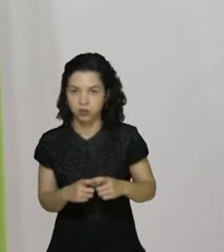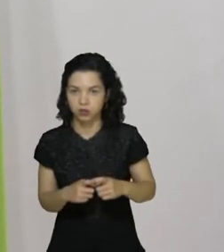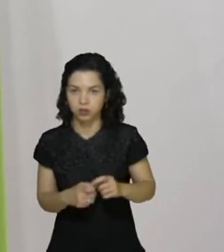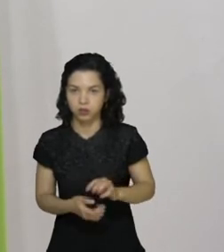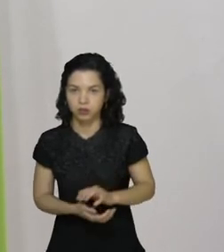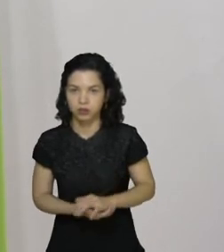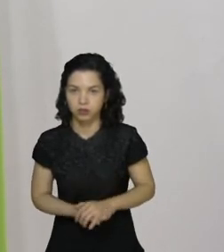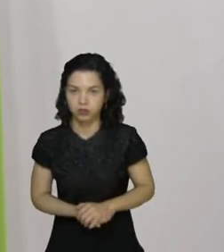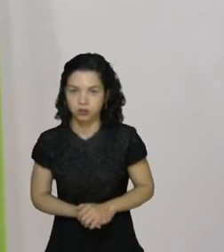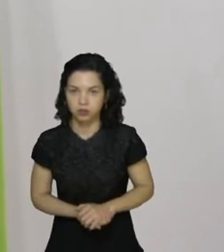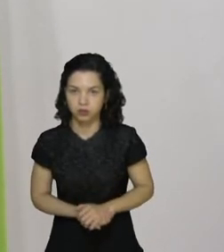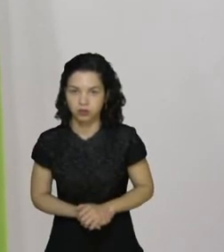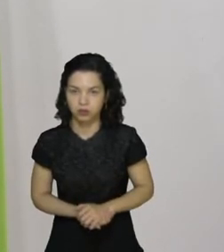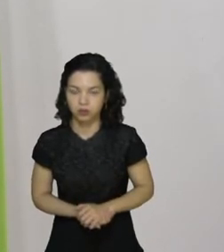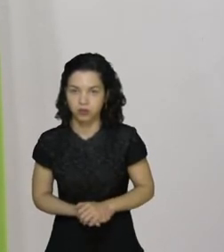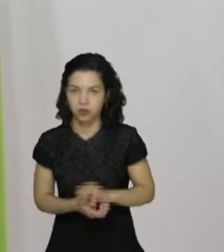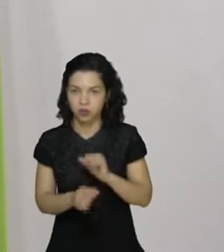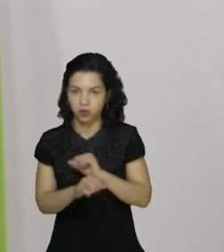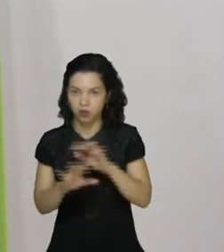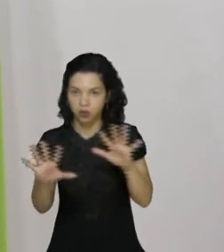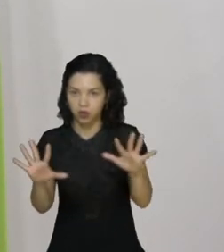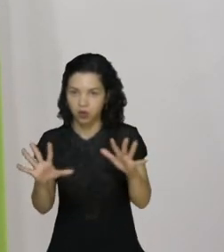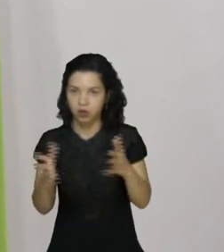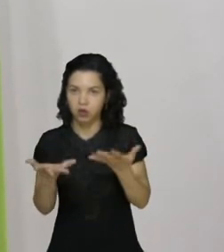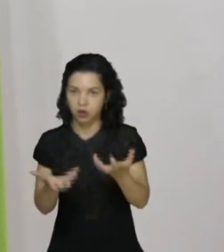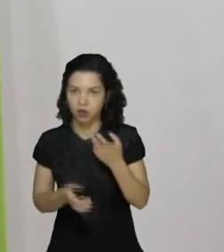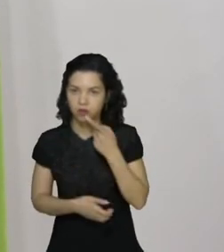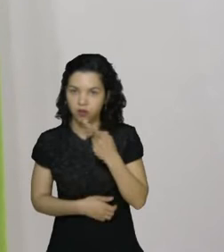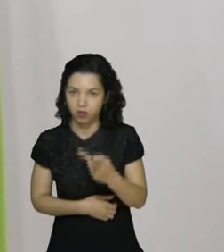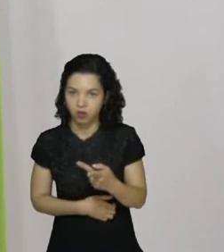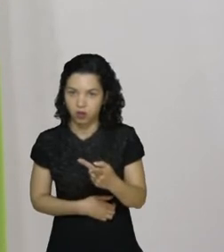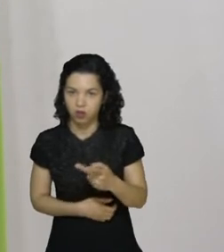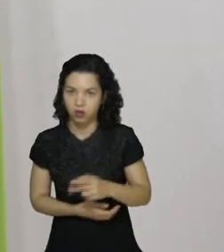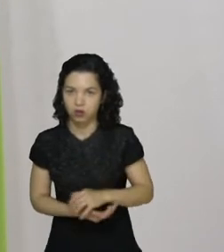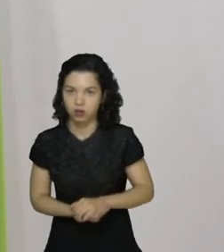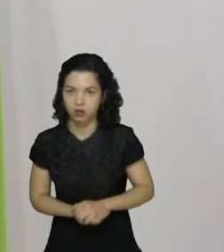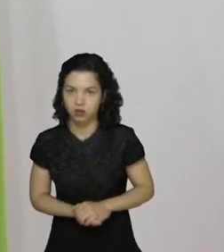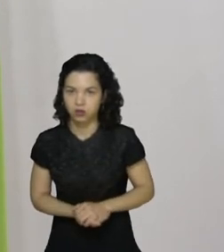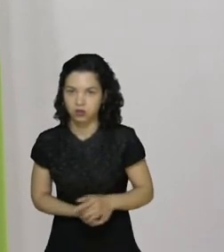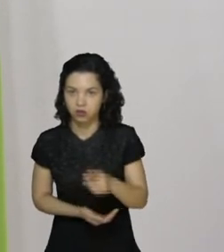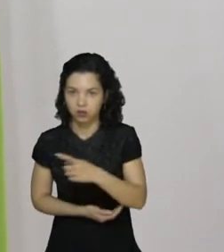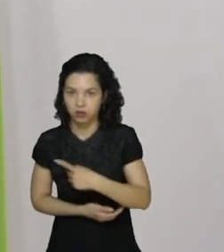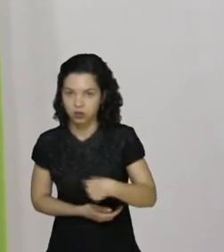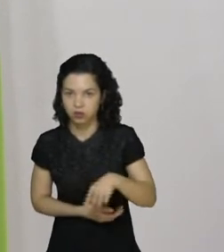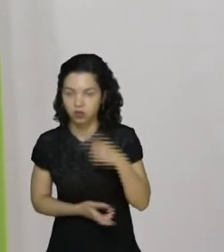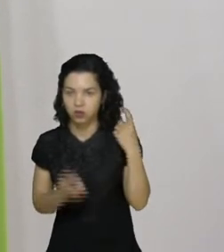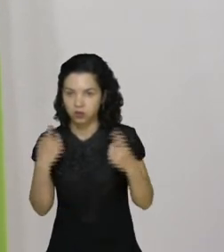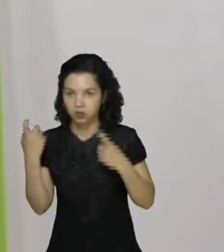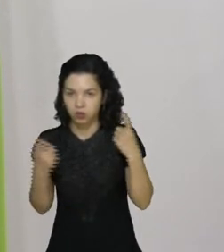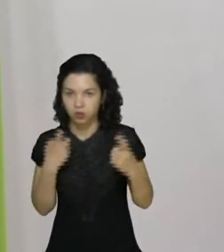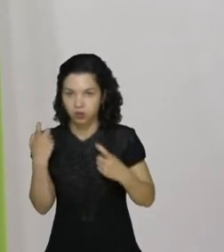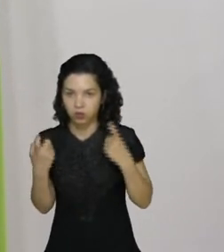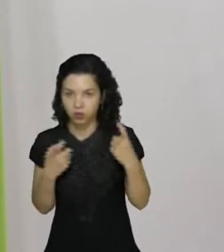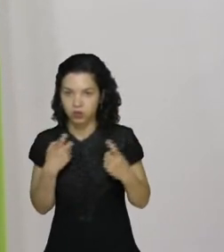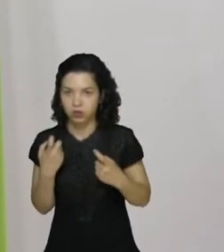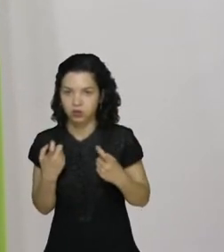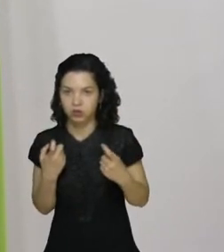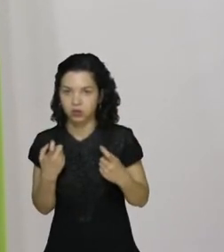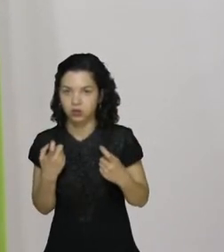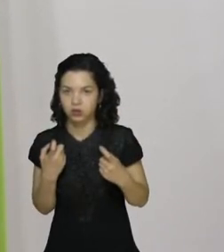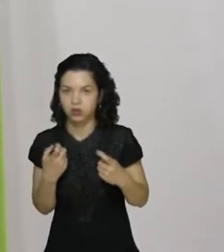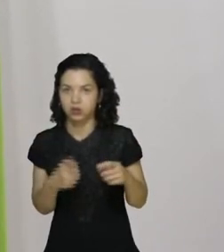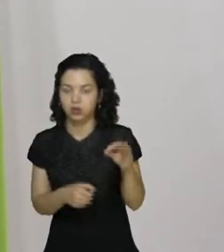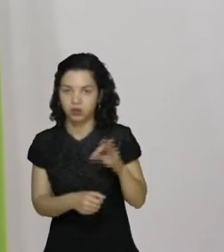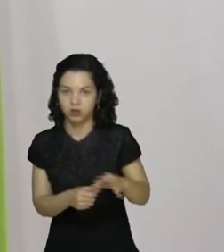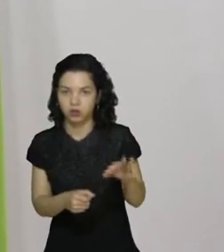maneira muito clara, eu quero dizer que nós temos uma preocupação muito grande enquanto as